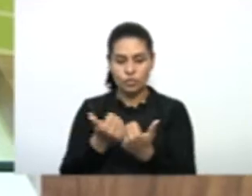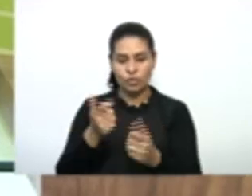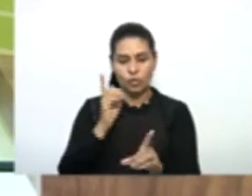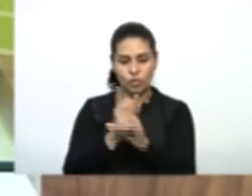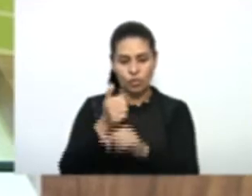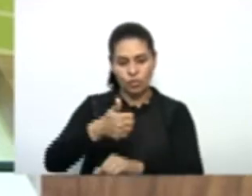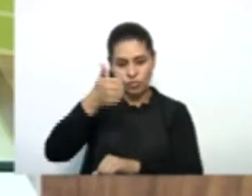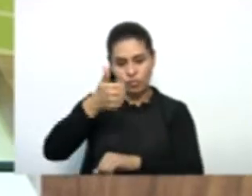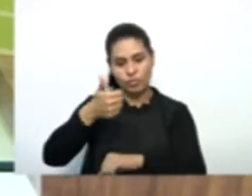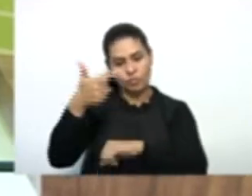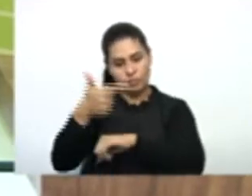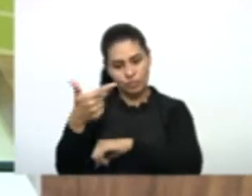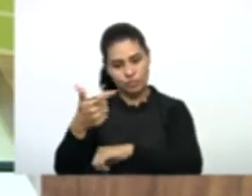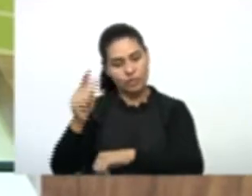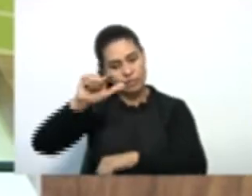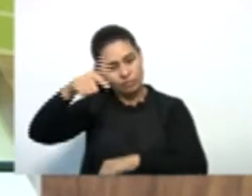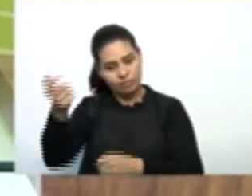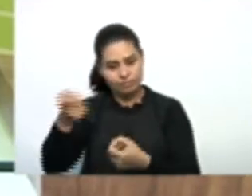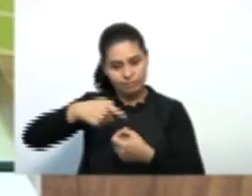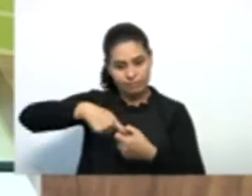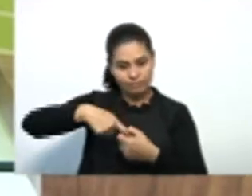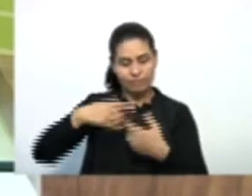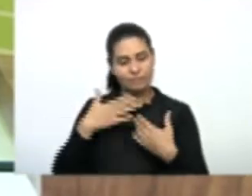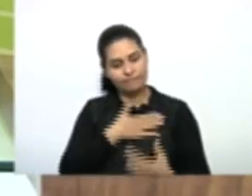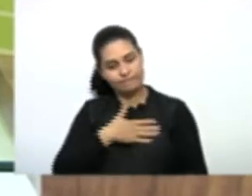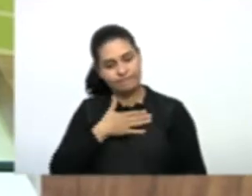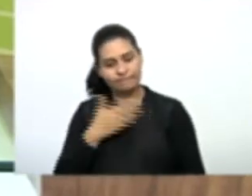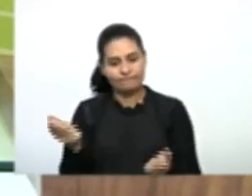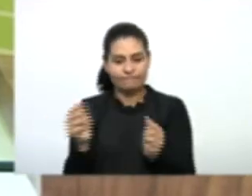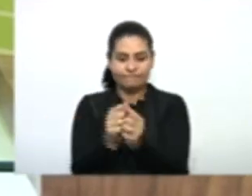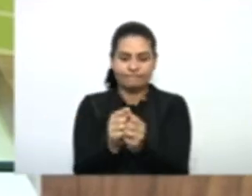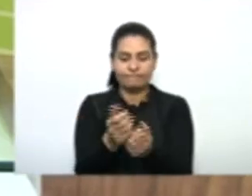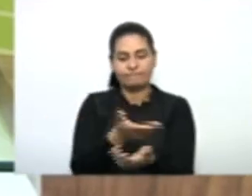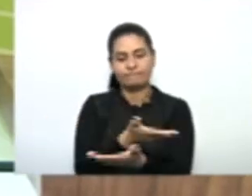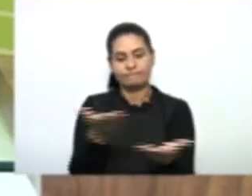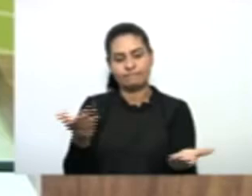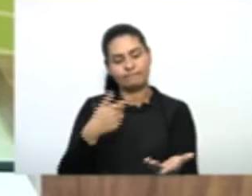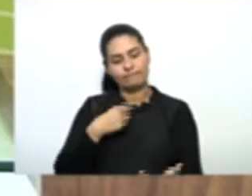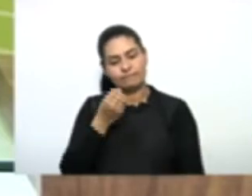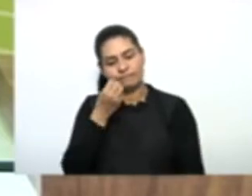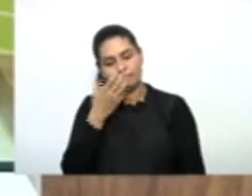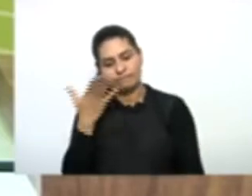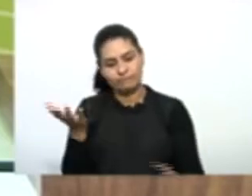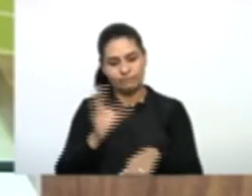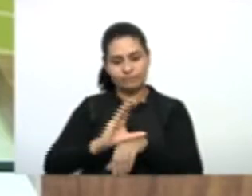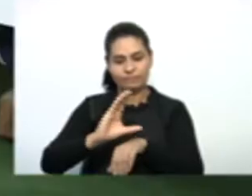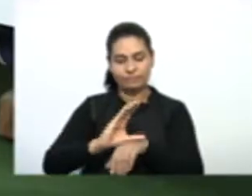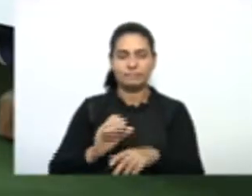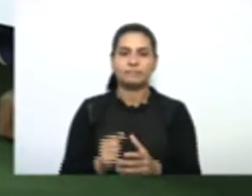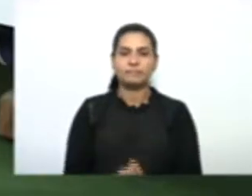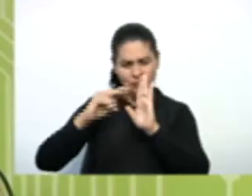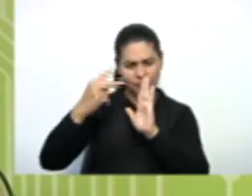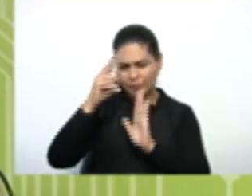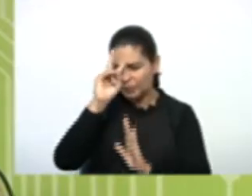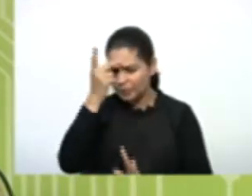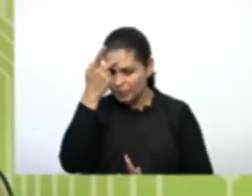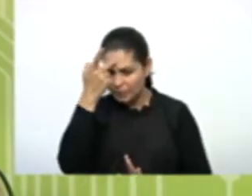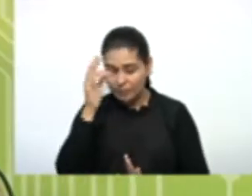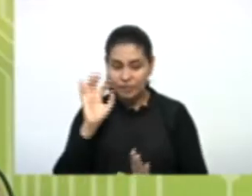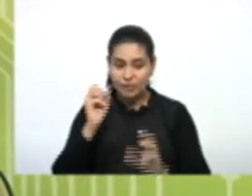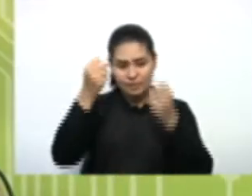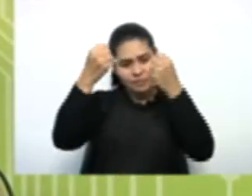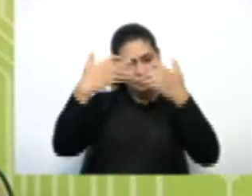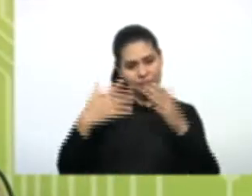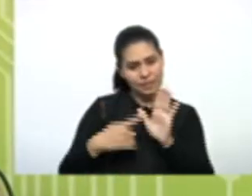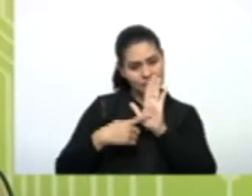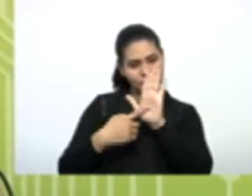2. Logo em seguida ele retorna. Mas é um prazer estar aqui com vocês e que tenhamos um ótimo curso. Professora? E eu gostaria então